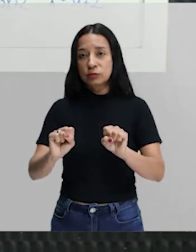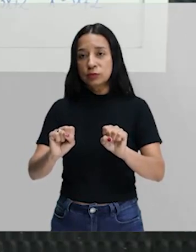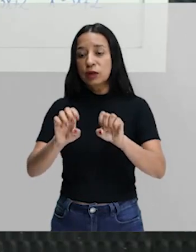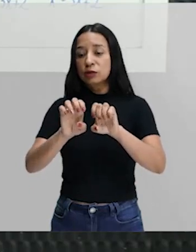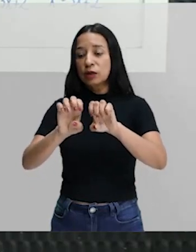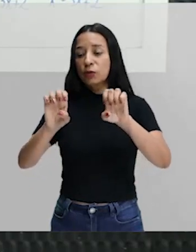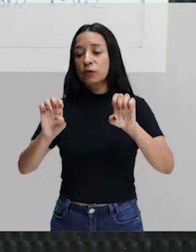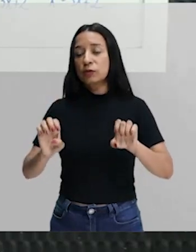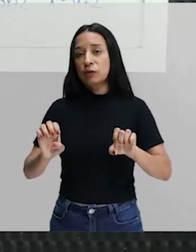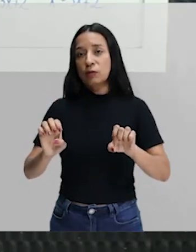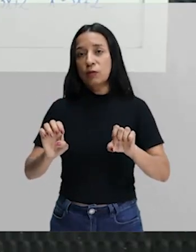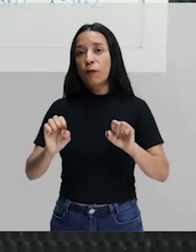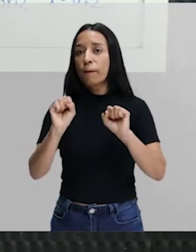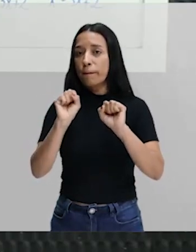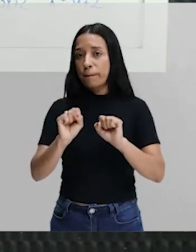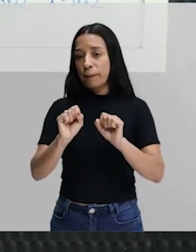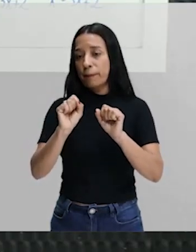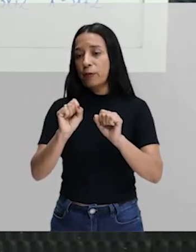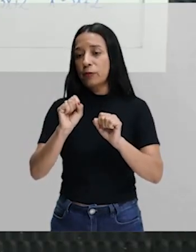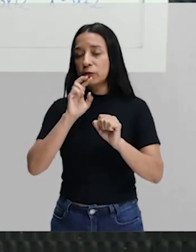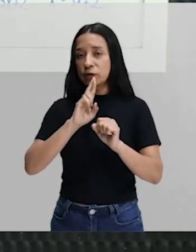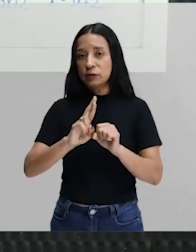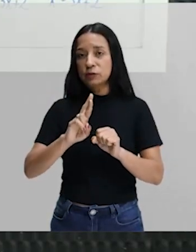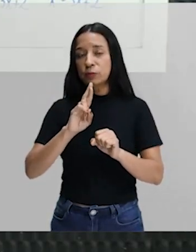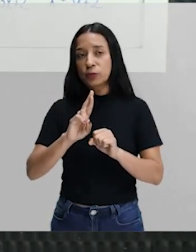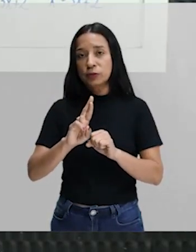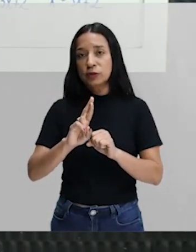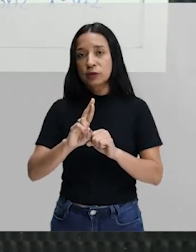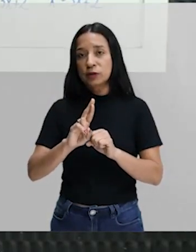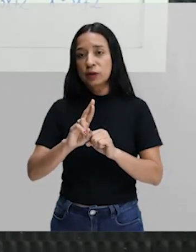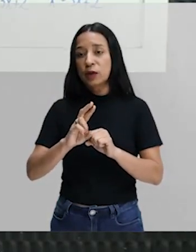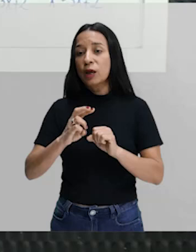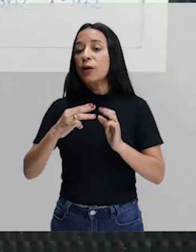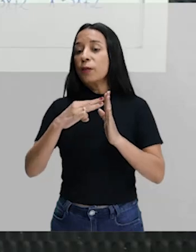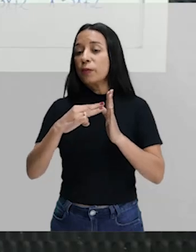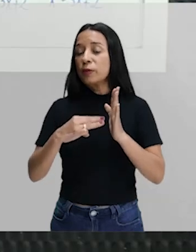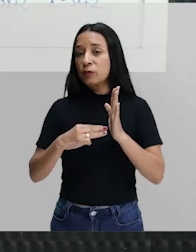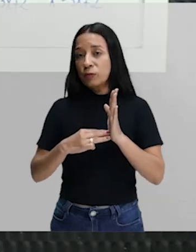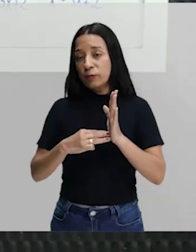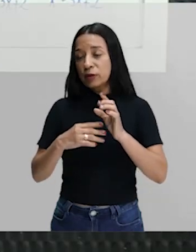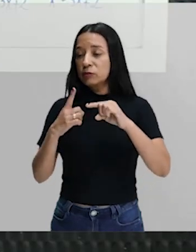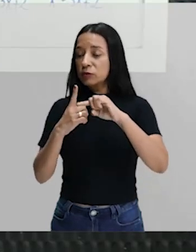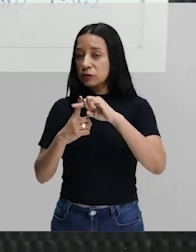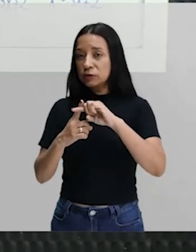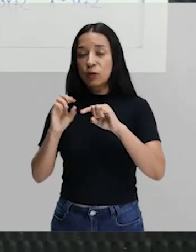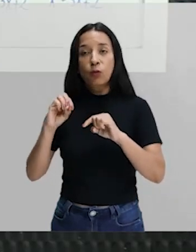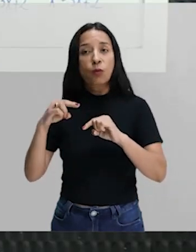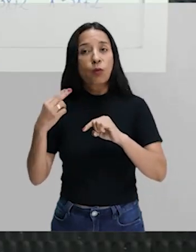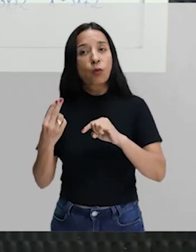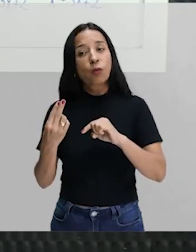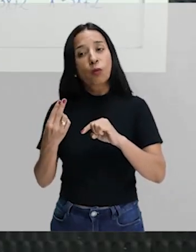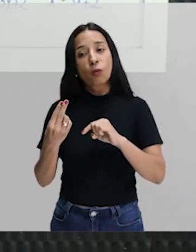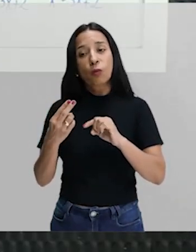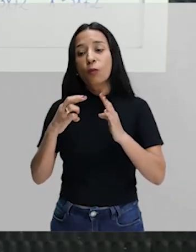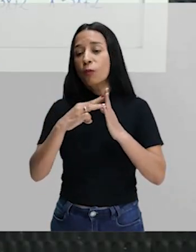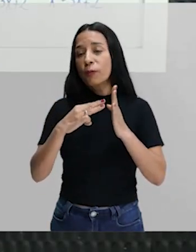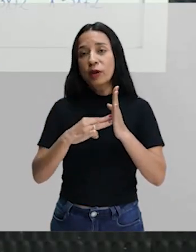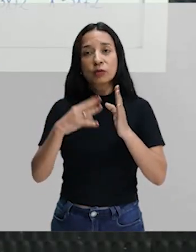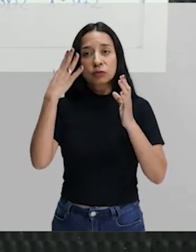de equações, ó. Você pode resolver aqui pelo método da adição ou pelo método que você souber